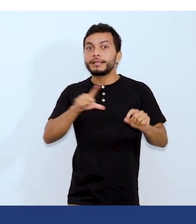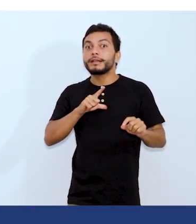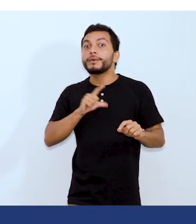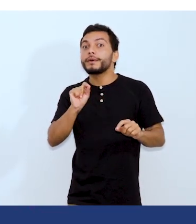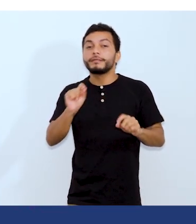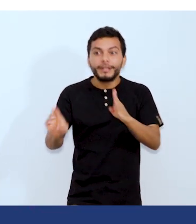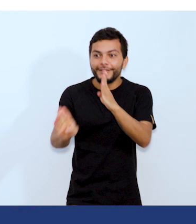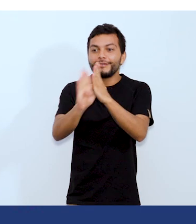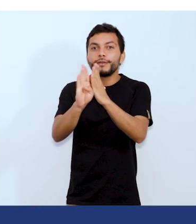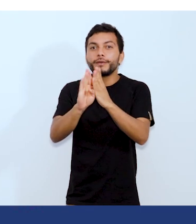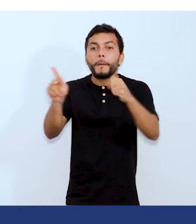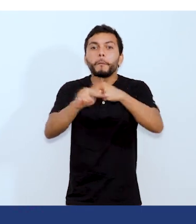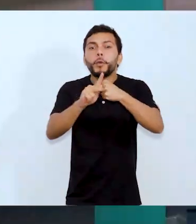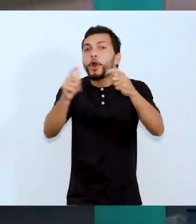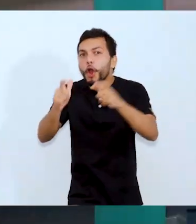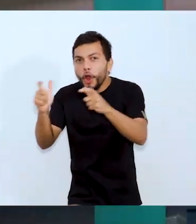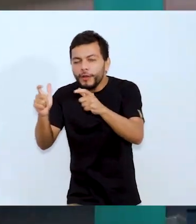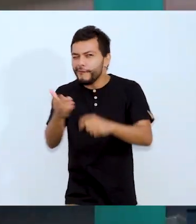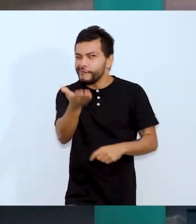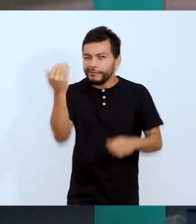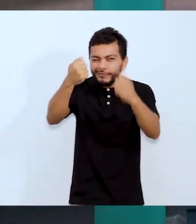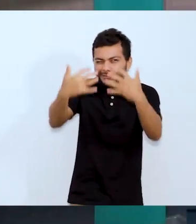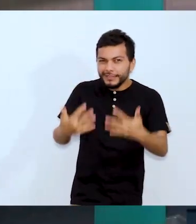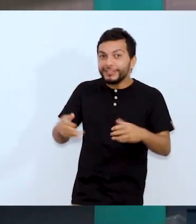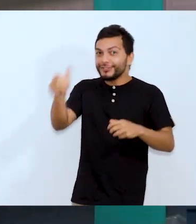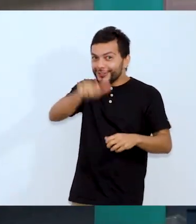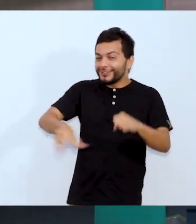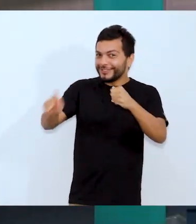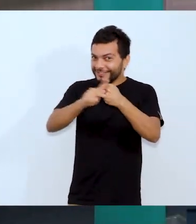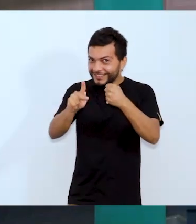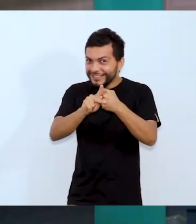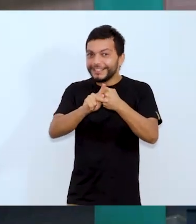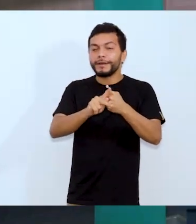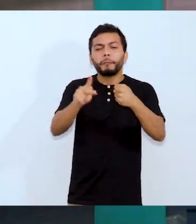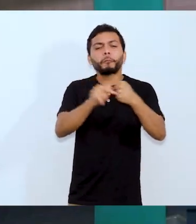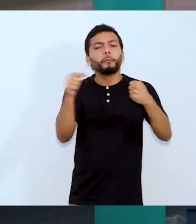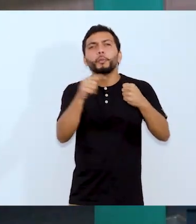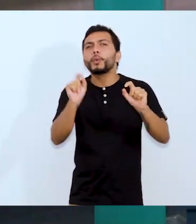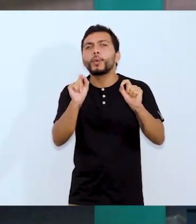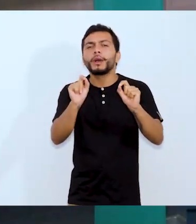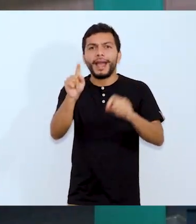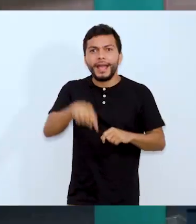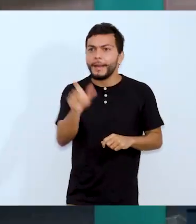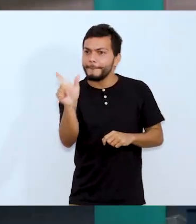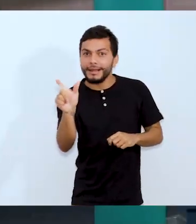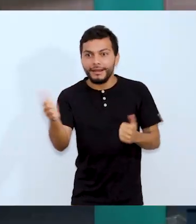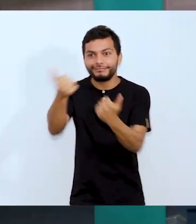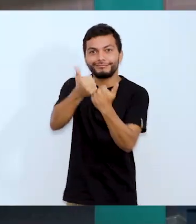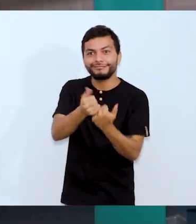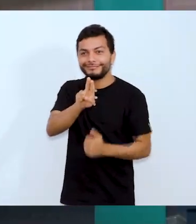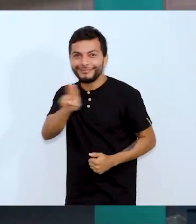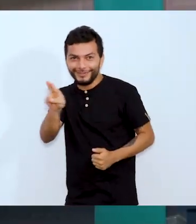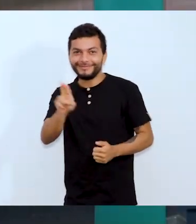estão os pronomes nelas. Vamos revisar o que são pronomes. Pronomes são palavras que substituem o